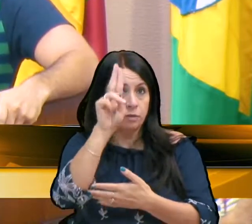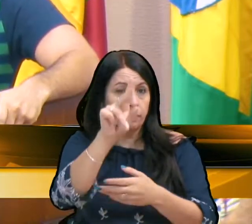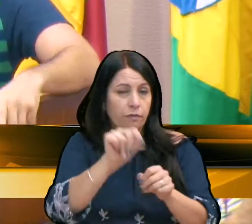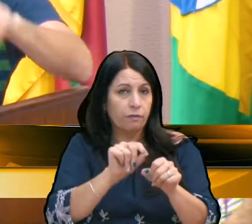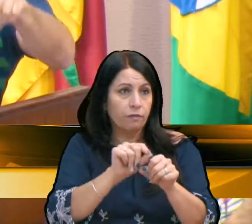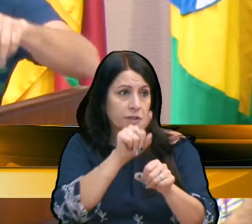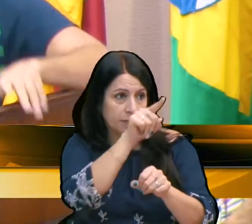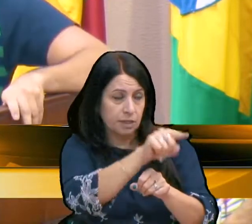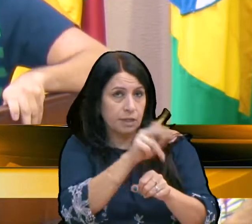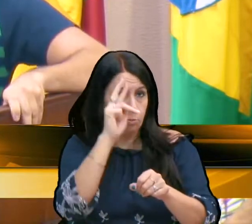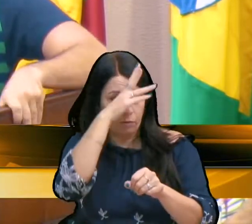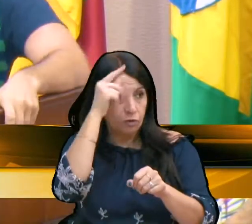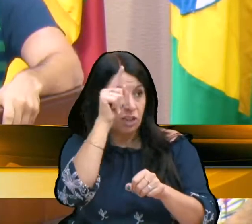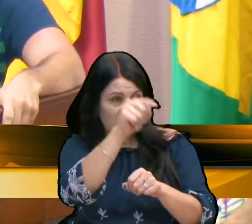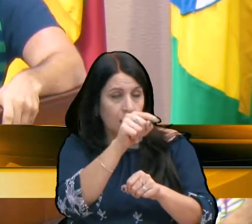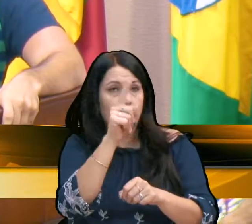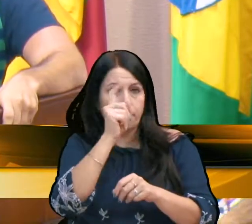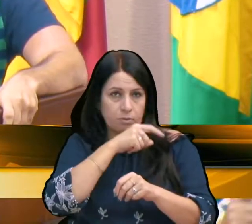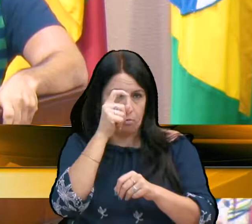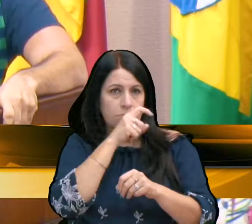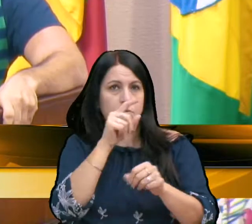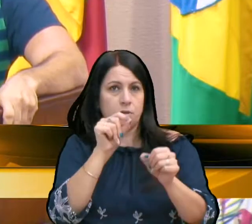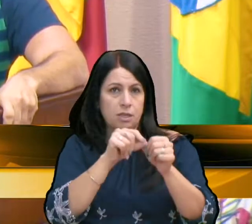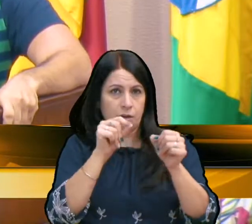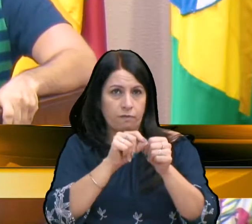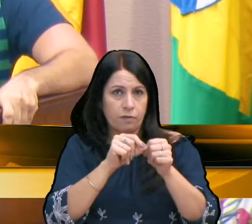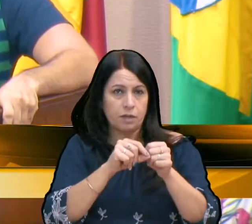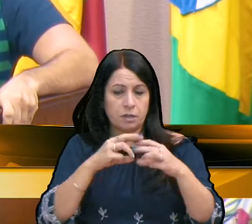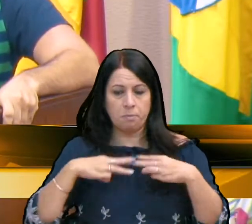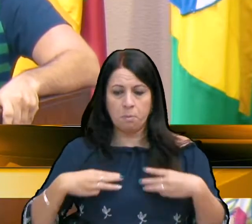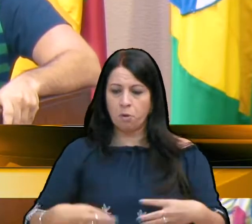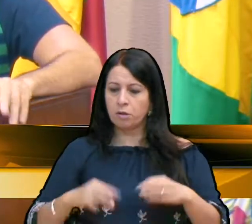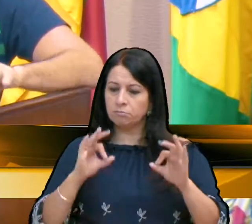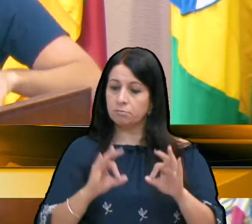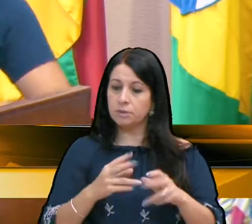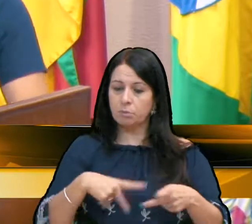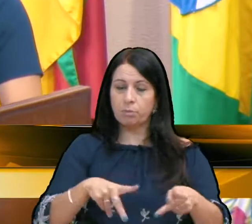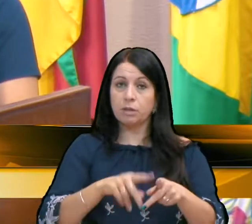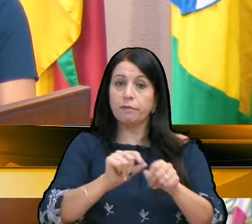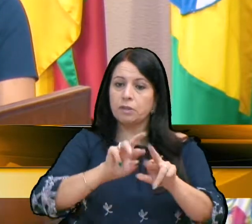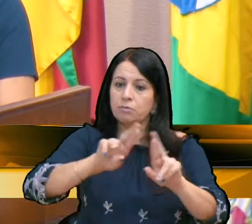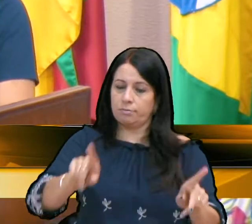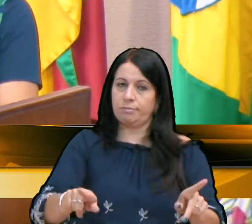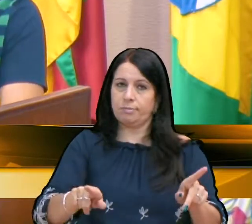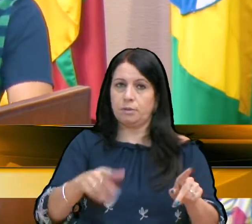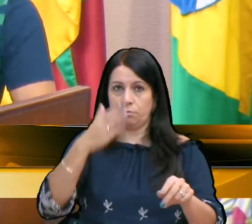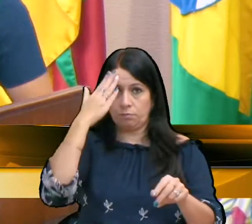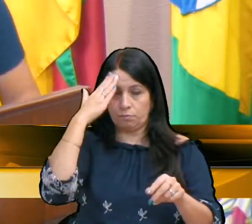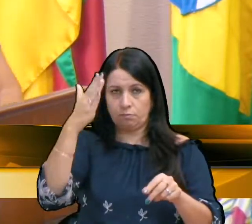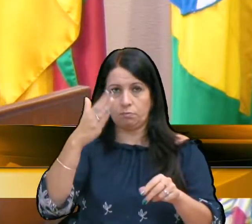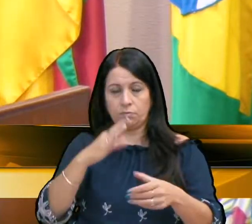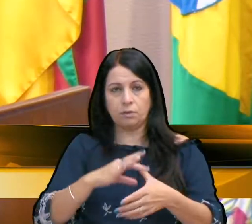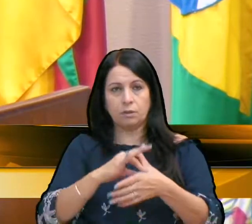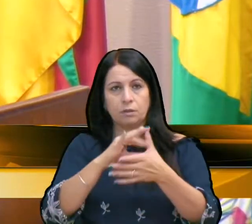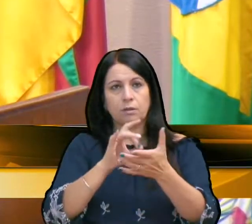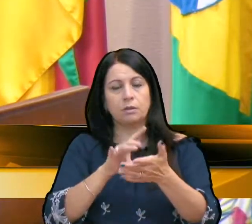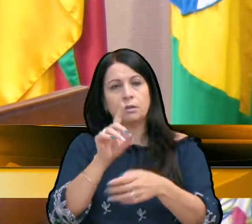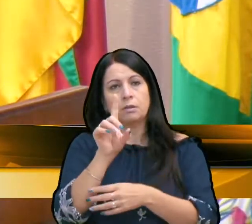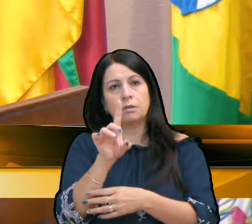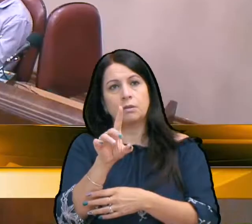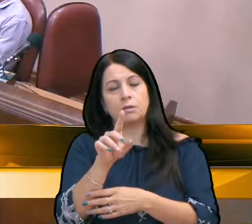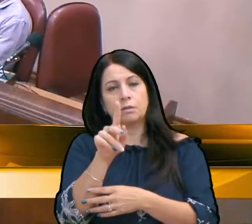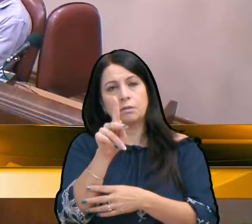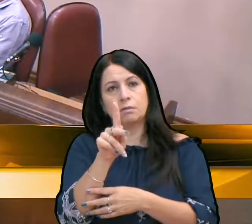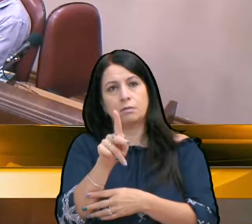do prefeito, que é um baita do mentiroso, que pregou uma moral na população e está fazendo totalmente ao contrário. Obrigado. Declaração de líder da bancada